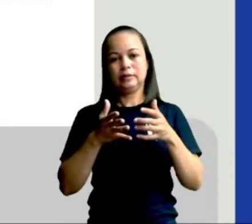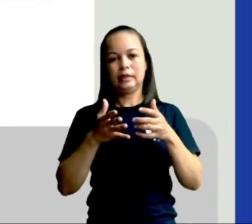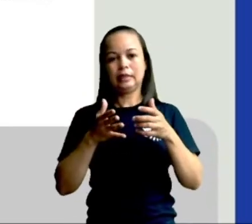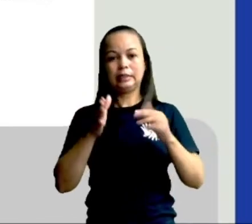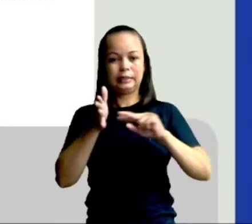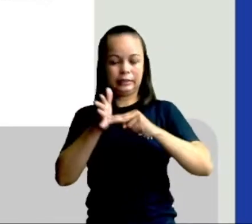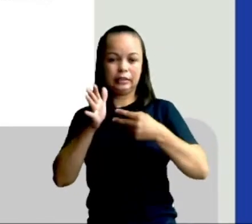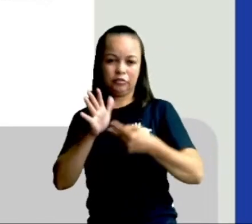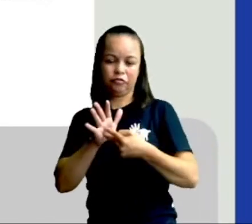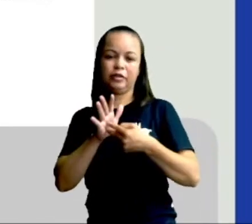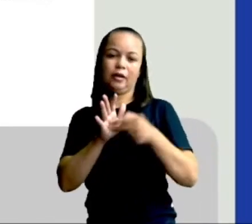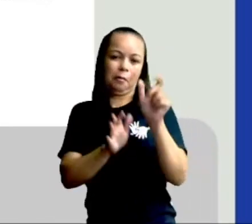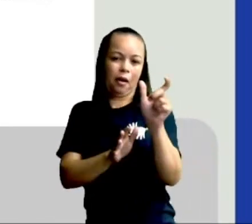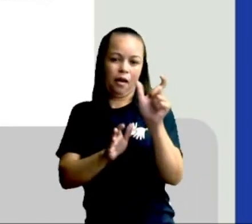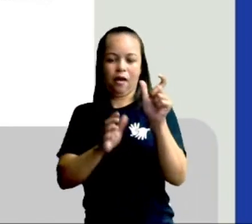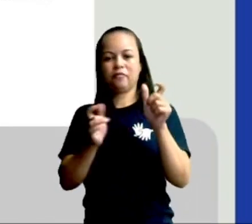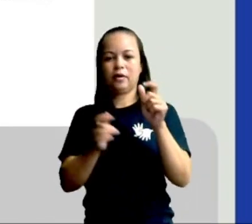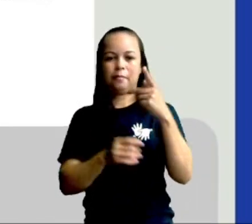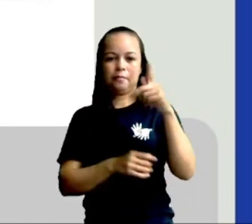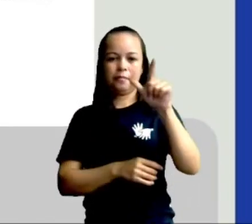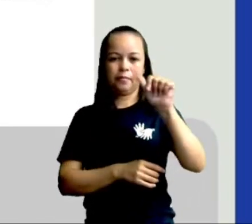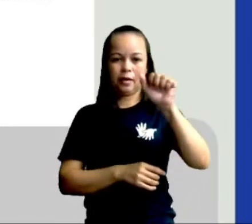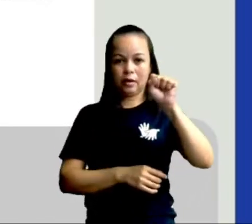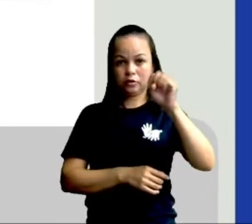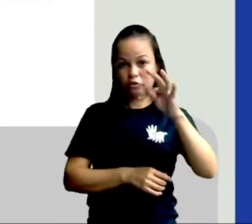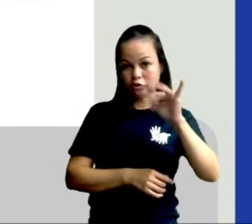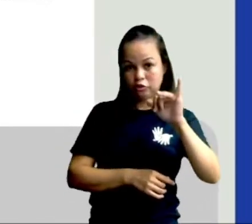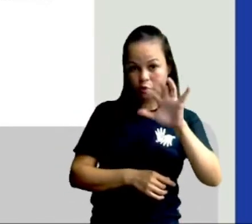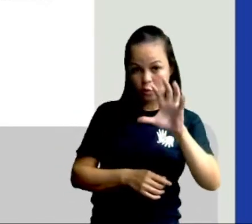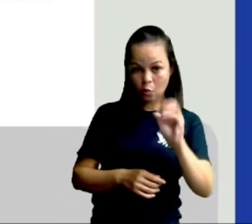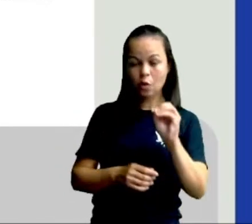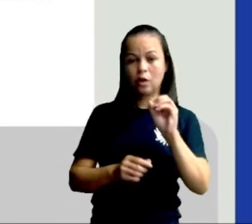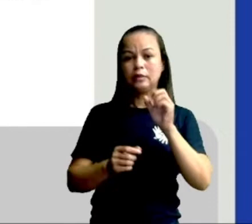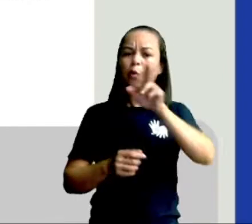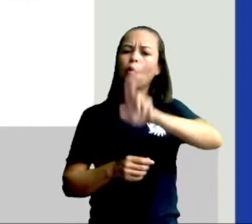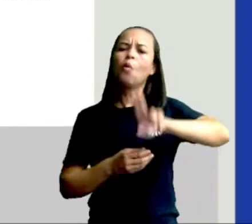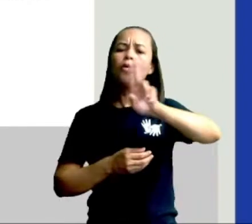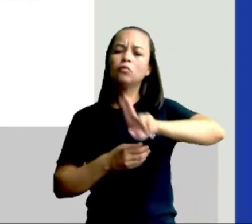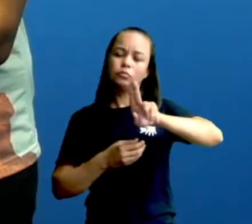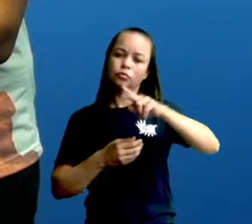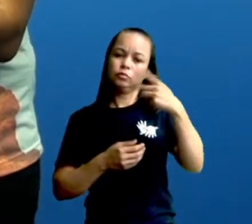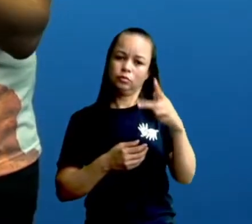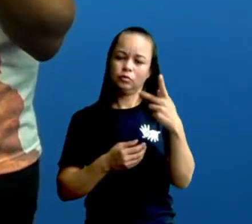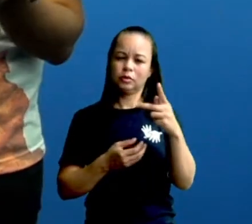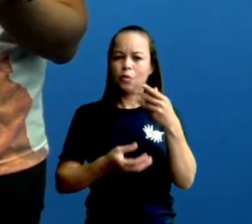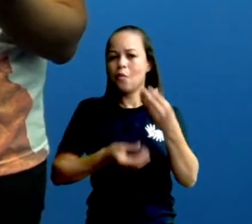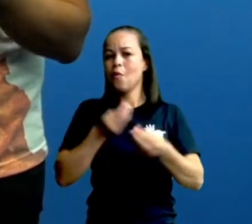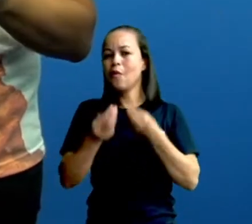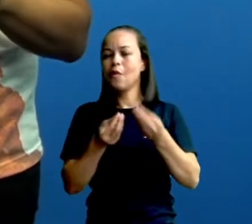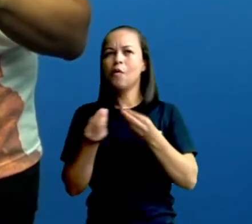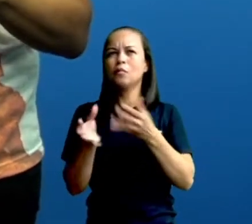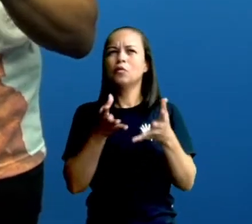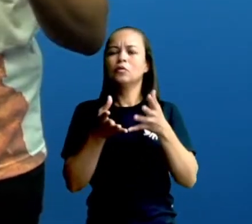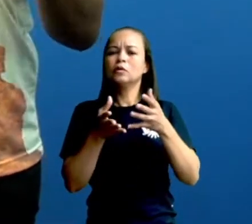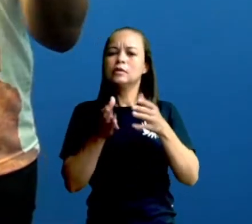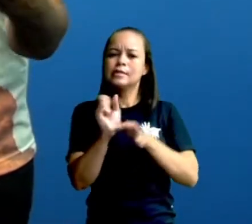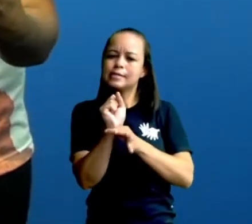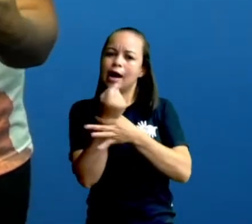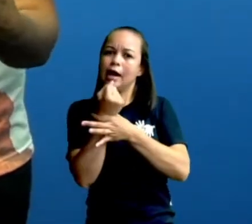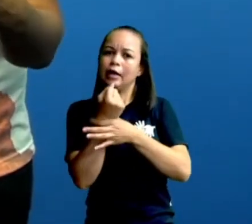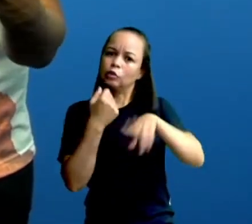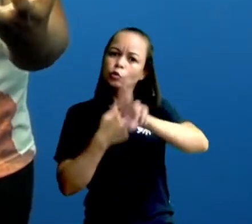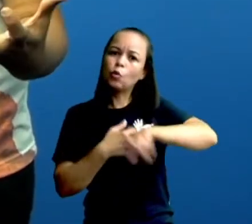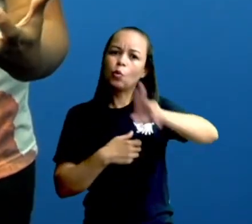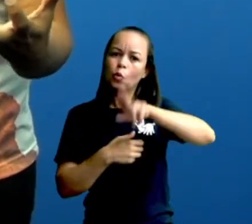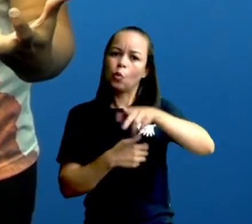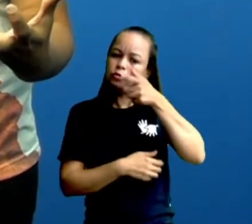isso dá ideia de como ele é importante, de como ele é versátil o seu uso. Como o seu uso garante um uso